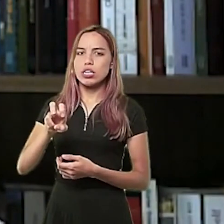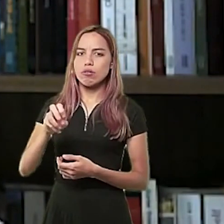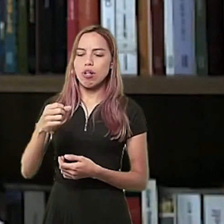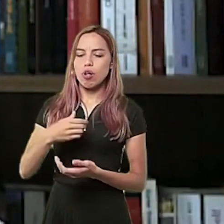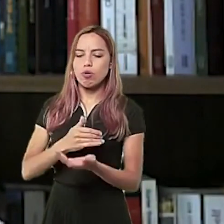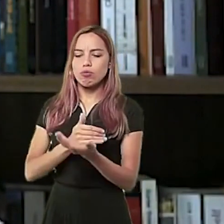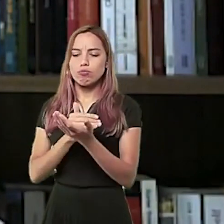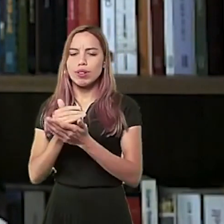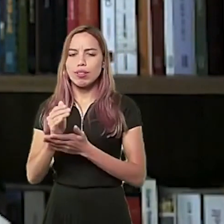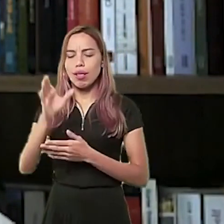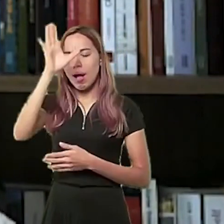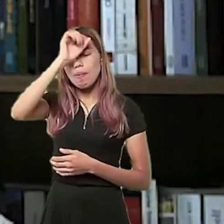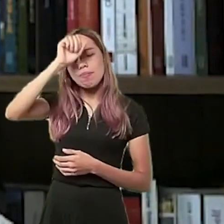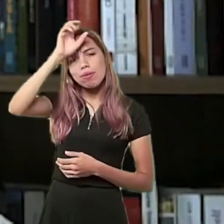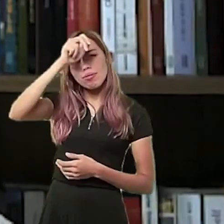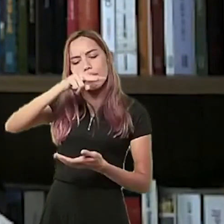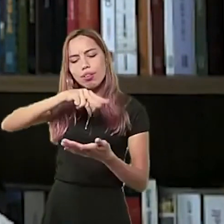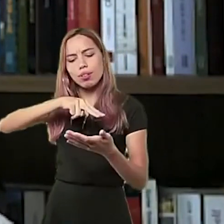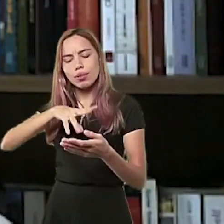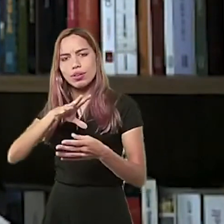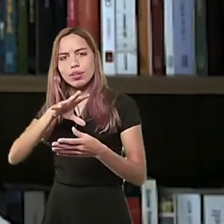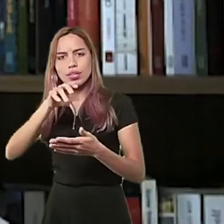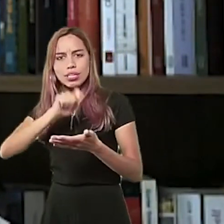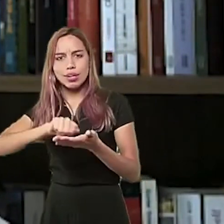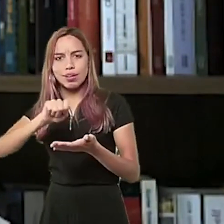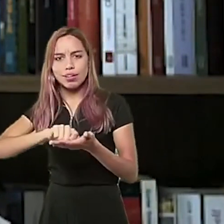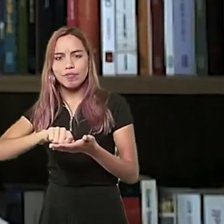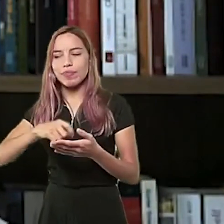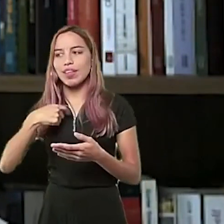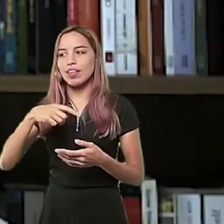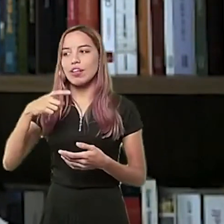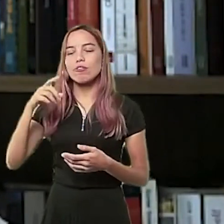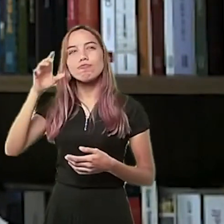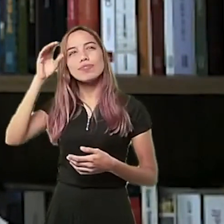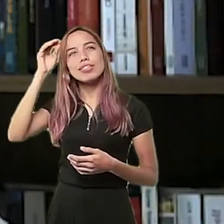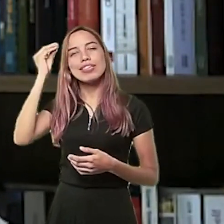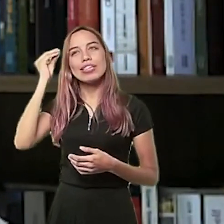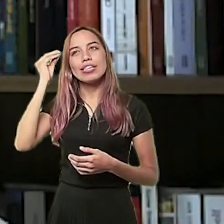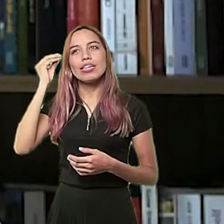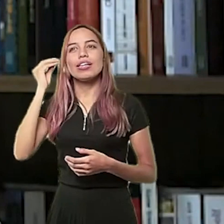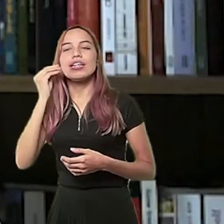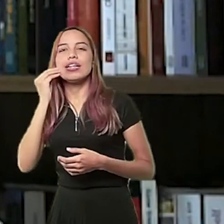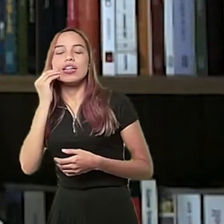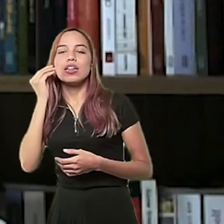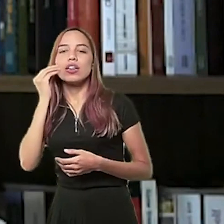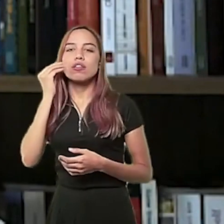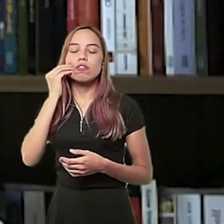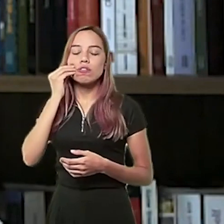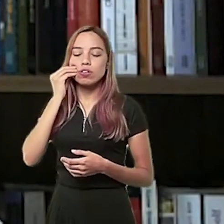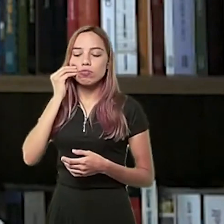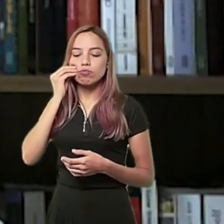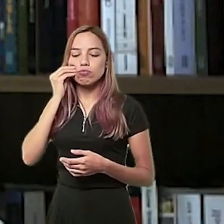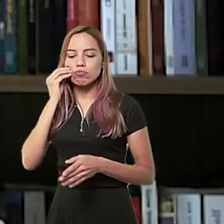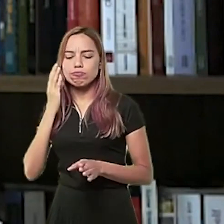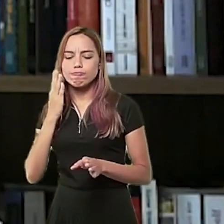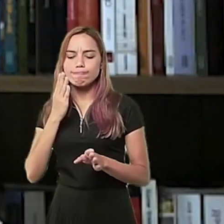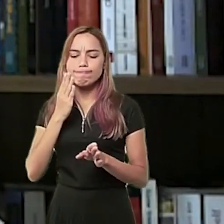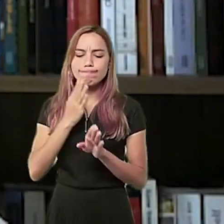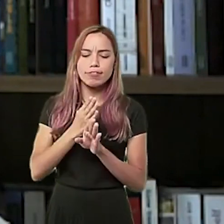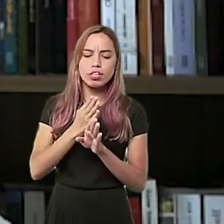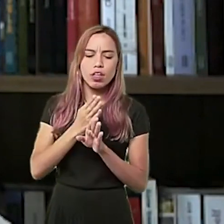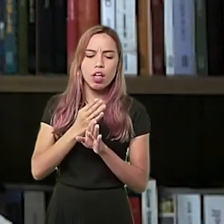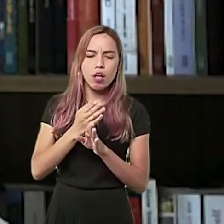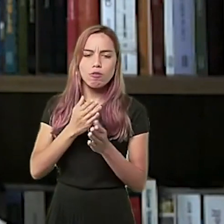comecei a escrever e a ler. Aí eu fico tentando encontrar assim, onde surgiu esse fascínio,